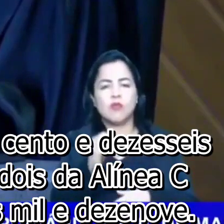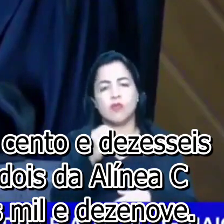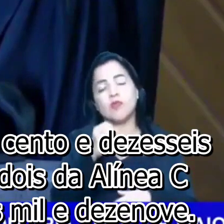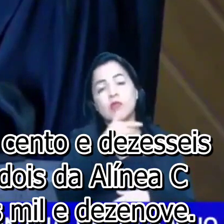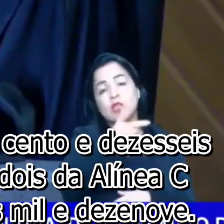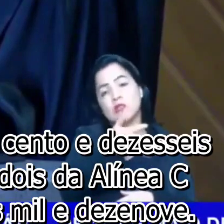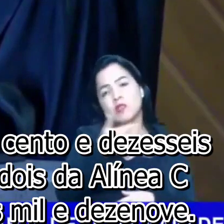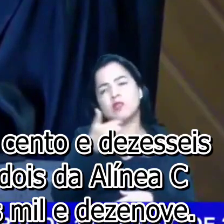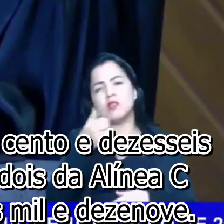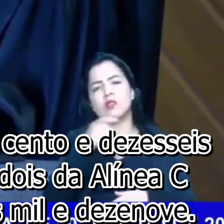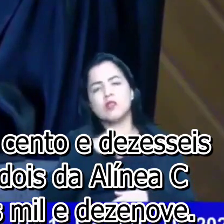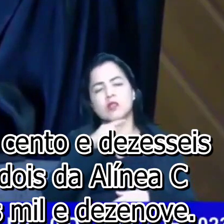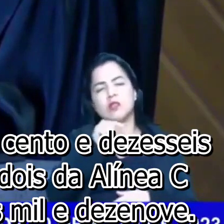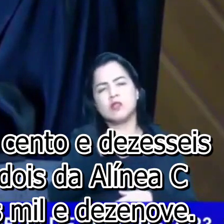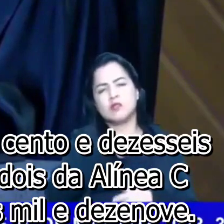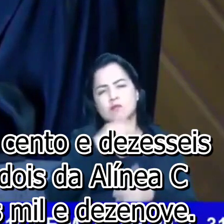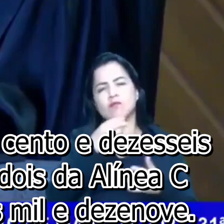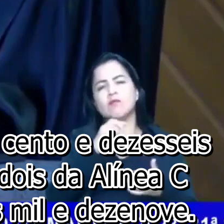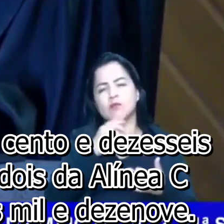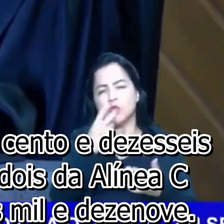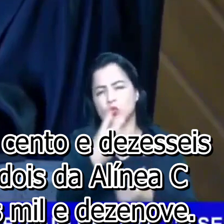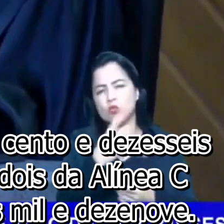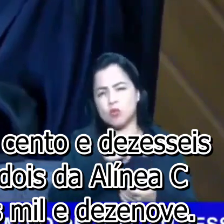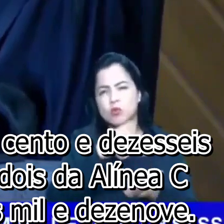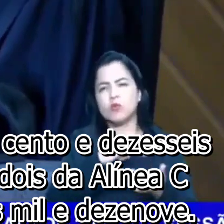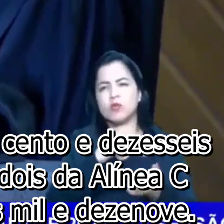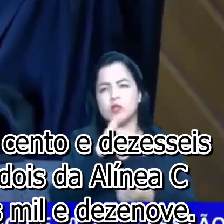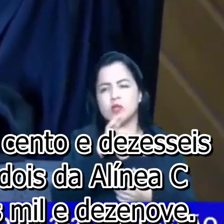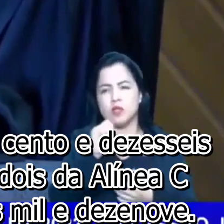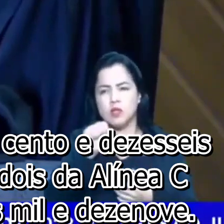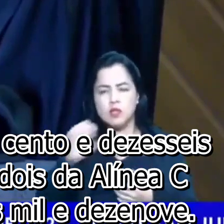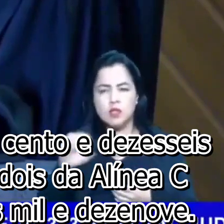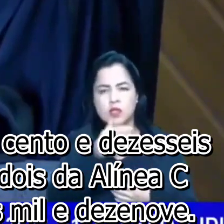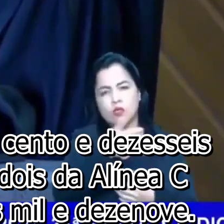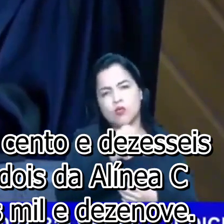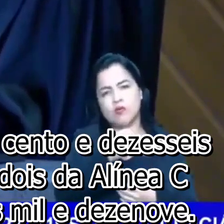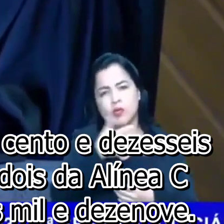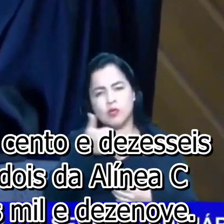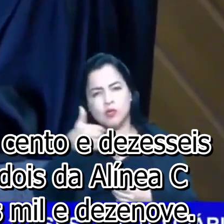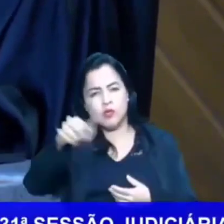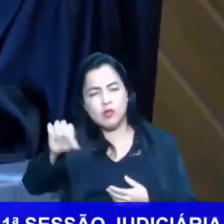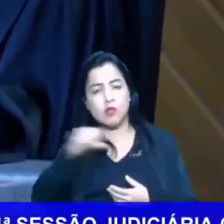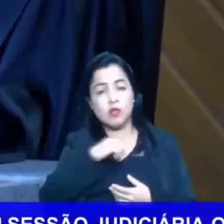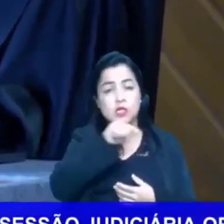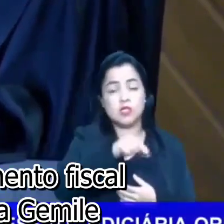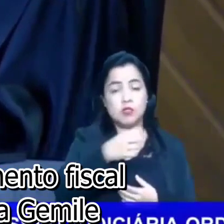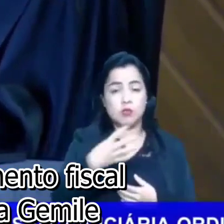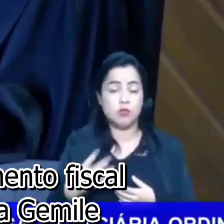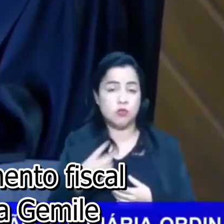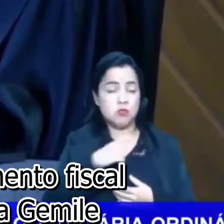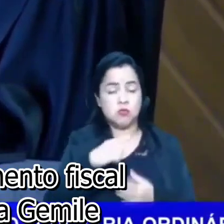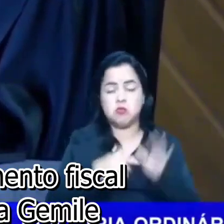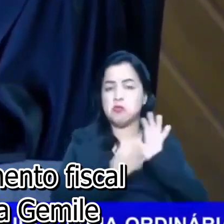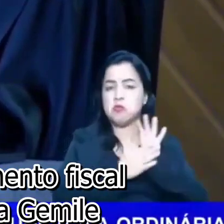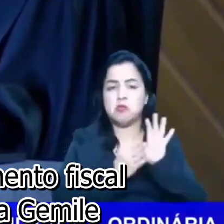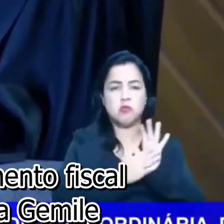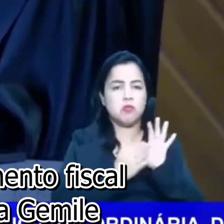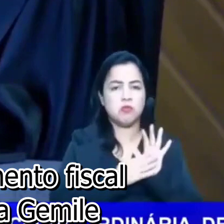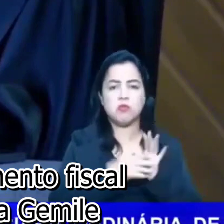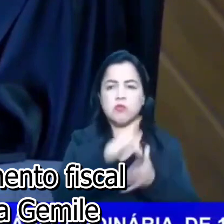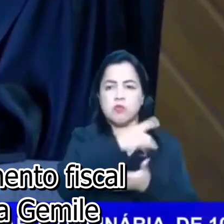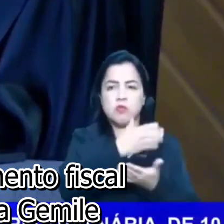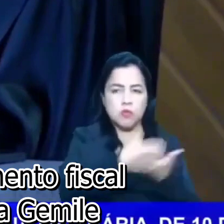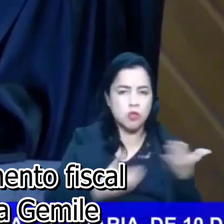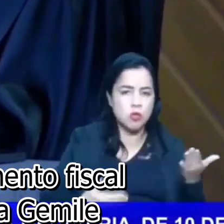e no artigo 53, inciso 2, a linha C da Resolução do TSE 23.607 de 2019. 7.4. Não foi apresentado o documento